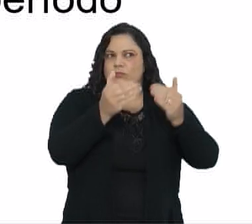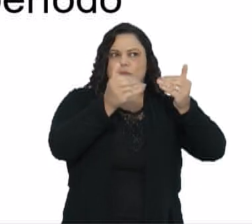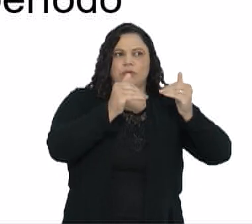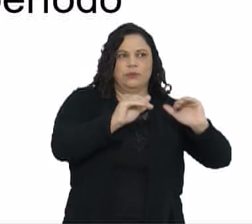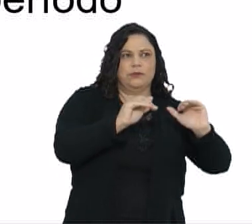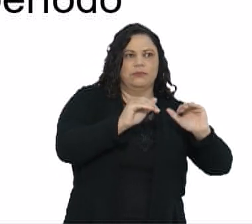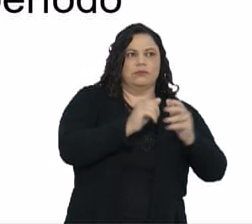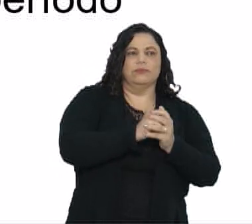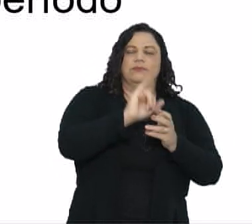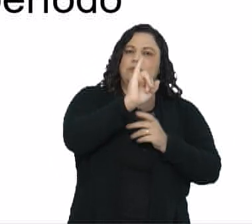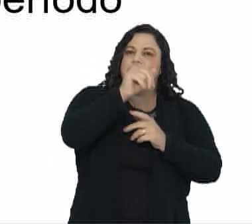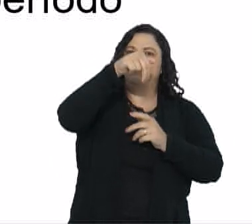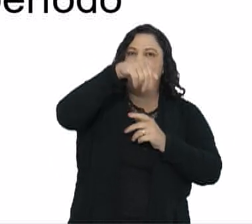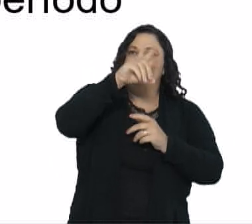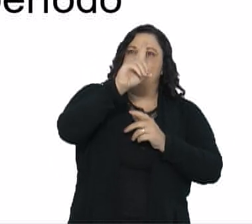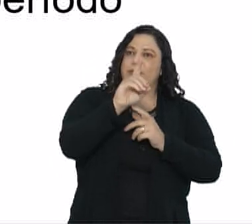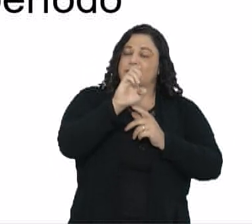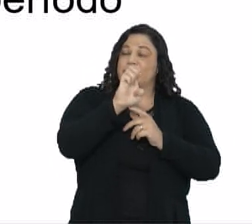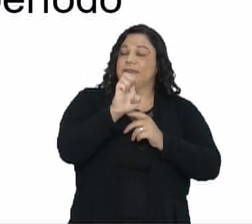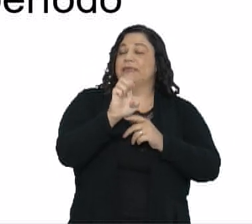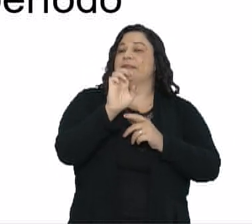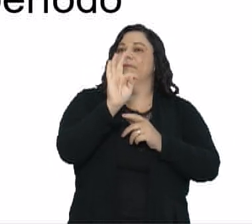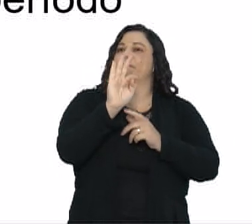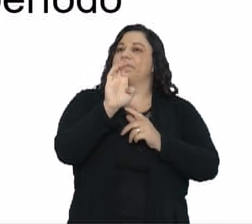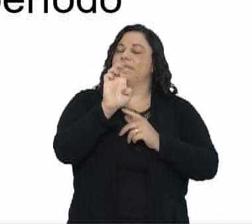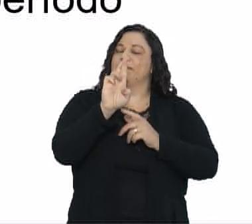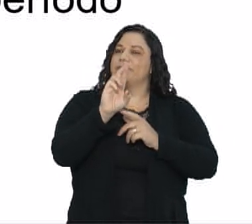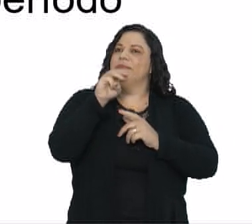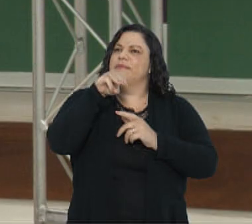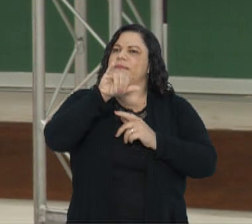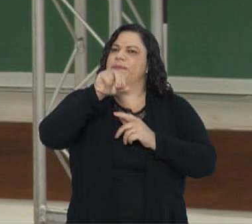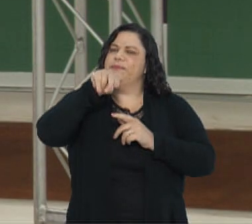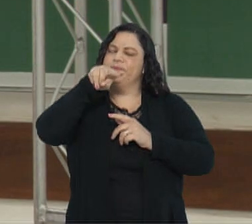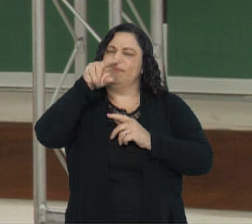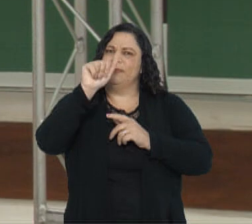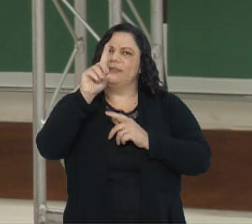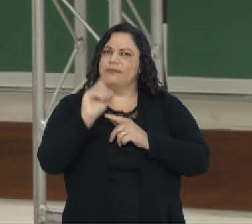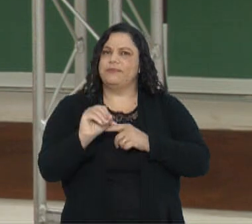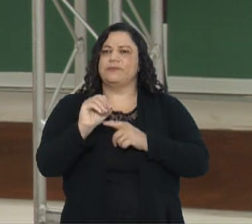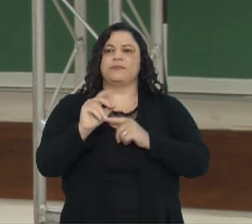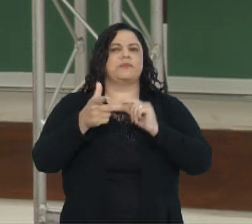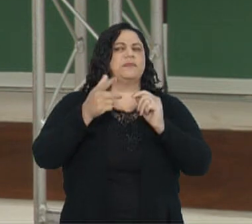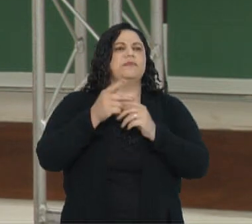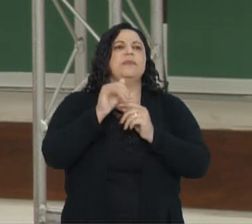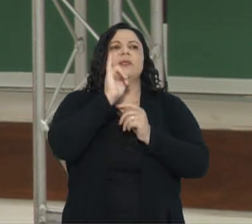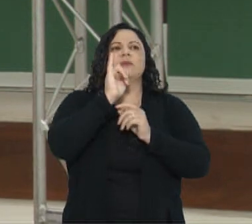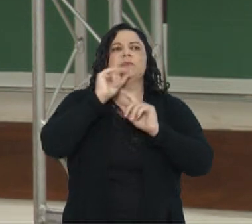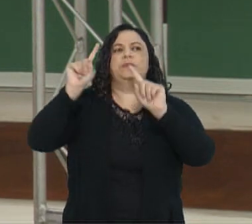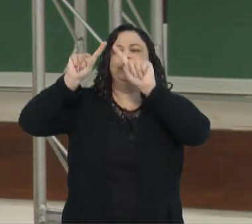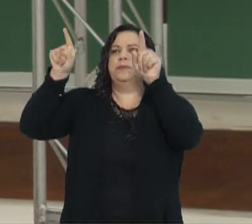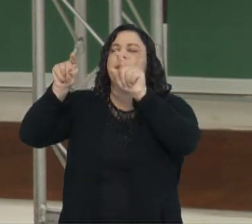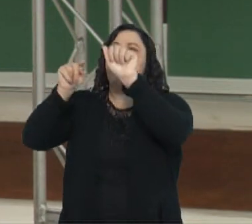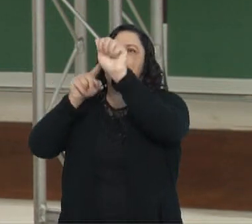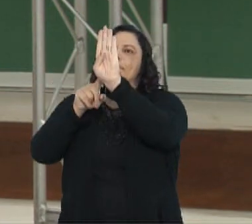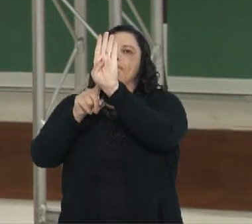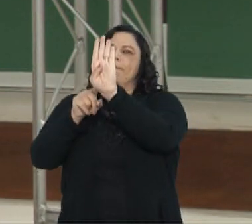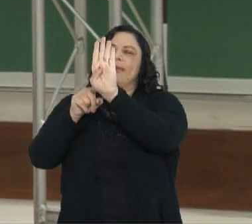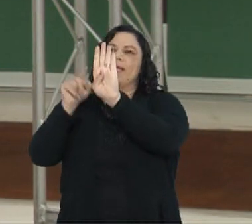de você na reunião de pais. Quem falou? Alguém, né? Então, indeterminado.